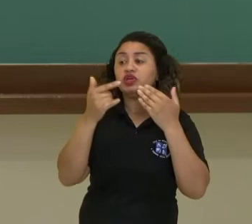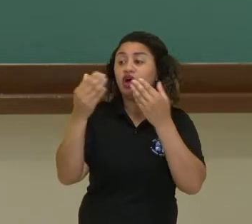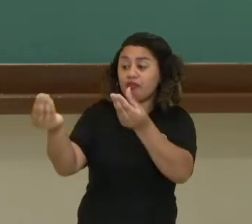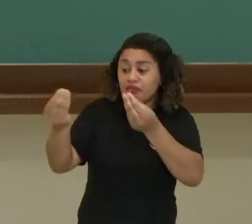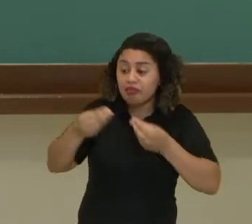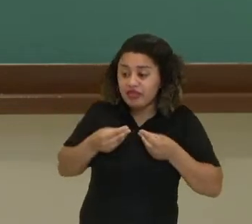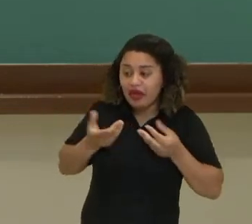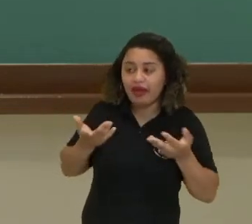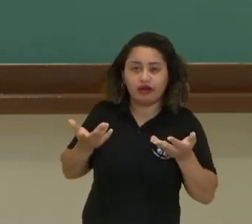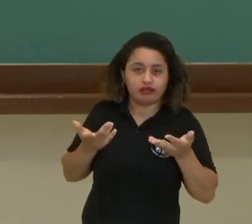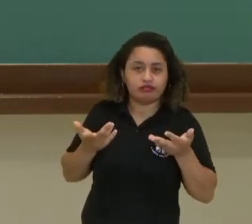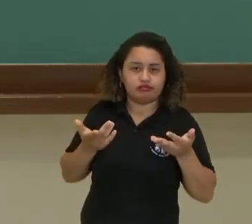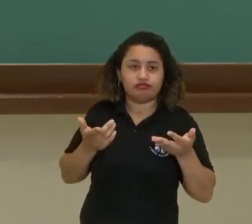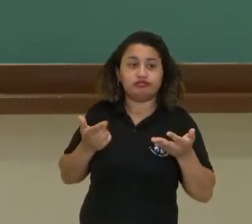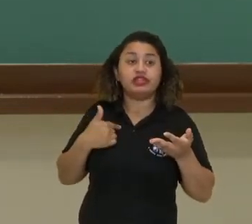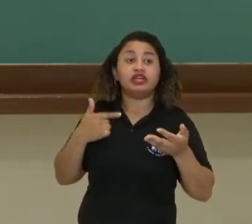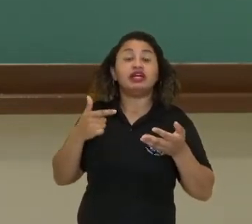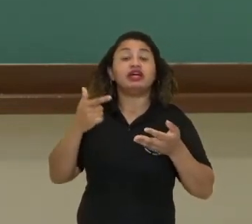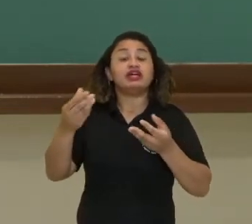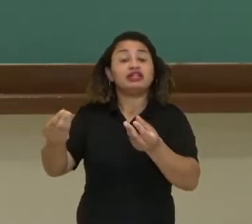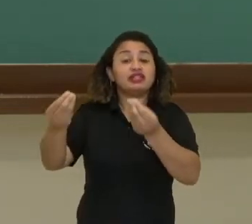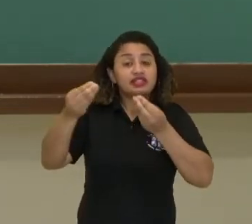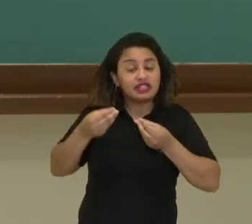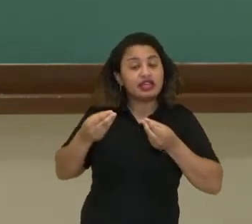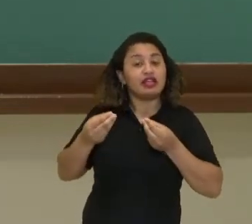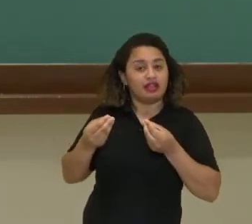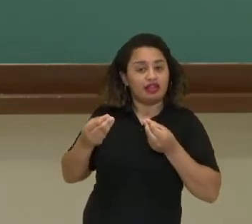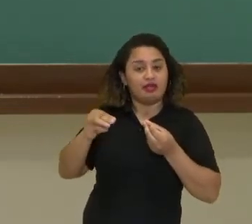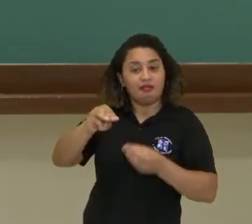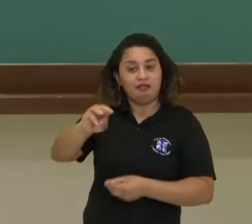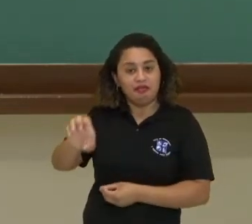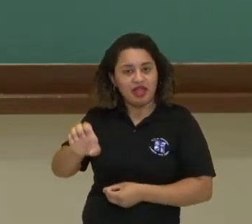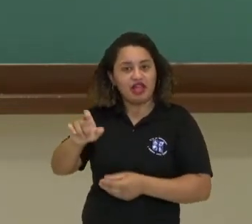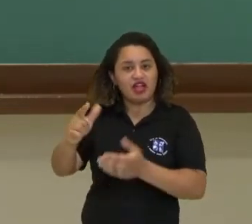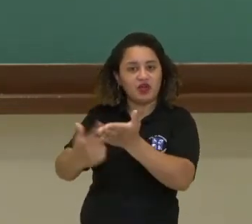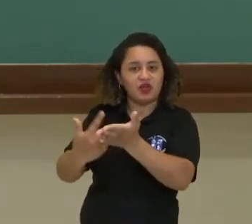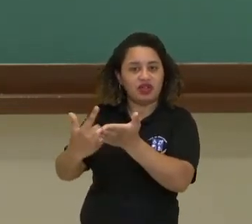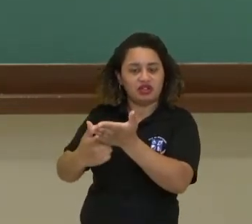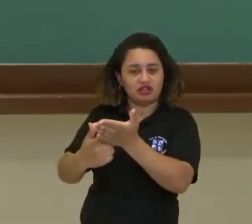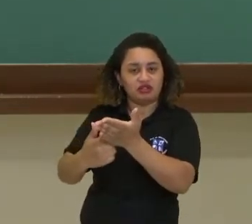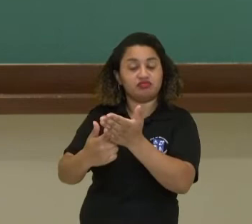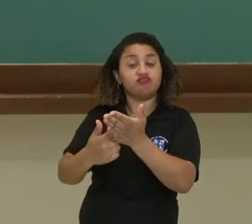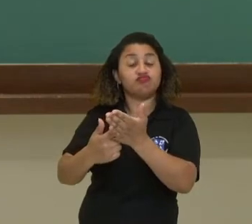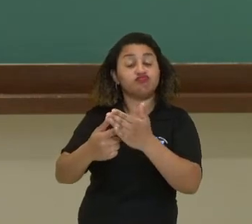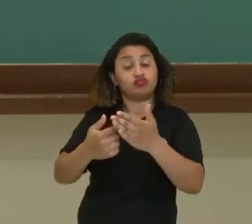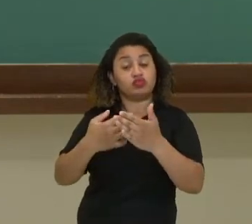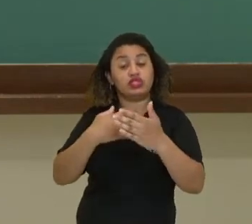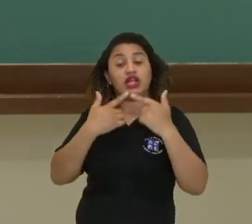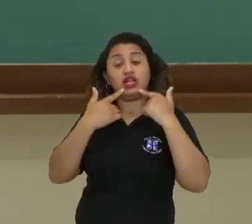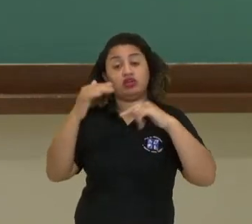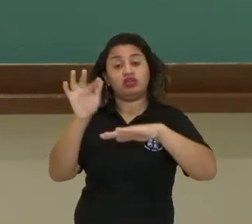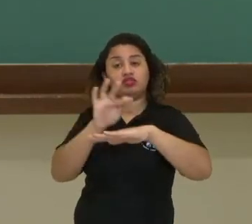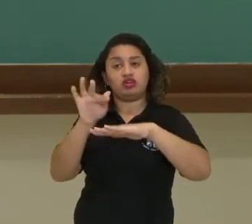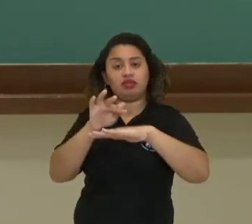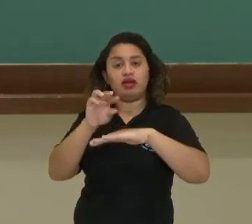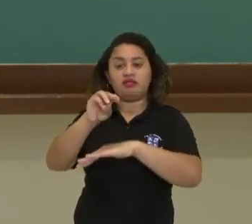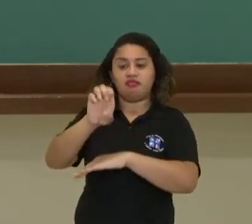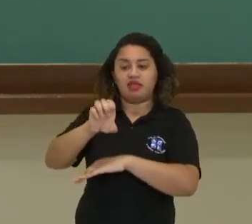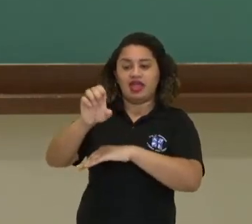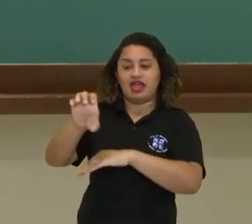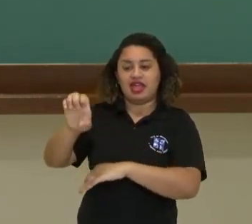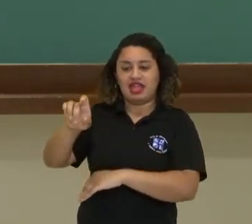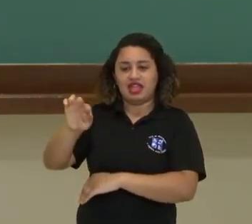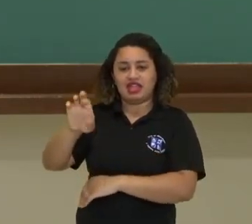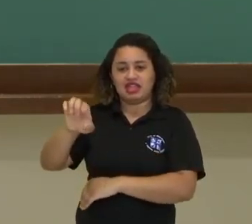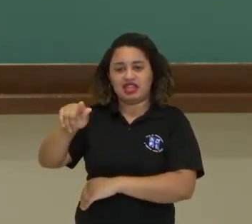me entregar alguma coisa entregue metal livro eu não posso na Norma culta dizer me entrega eu